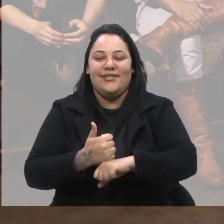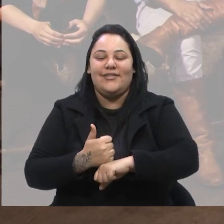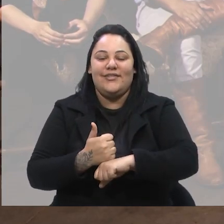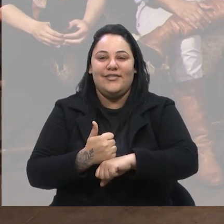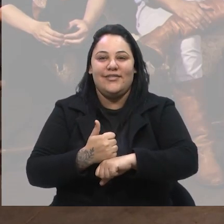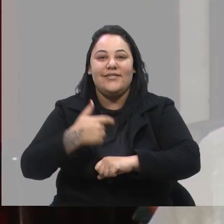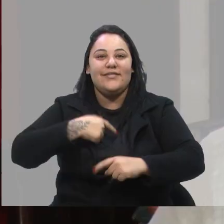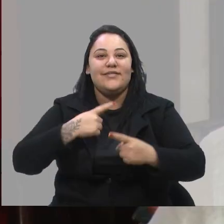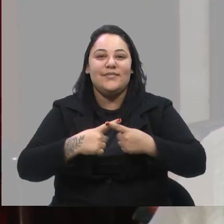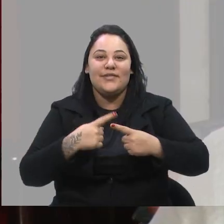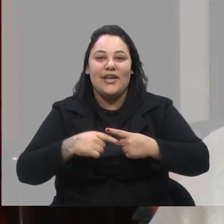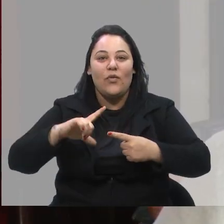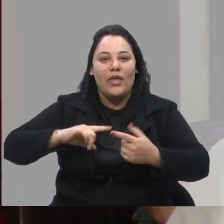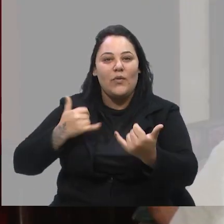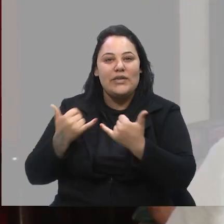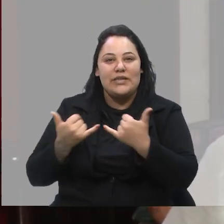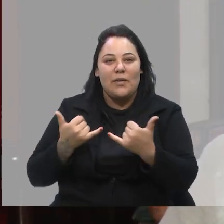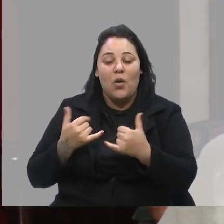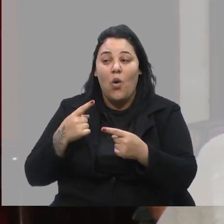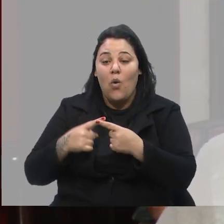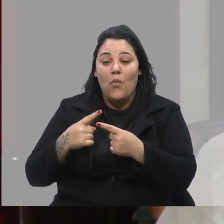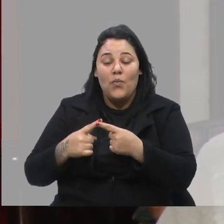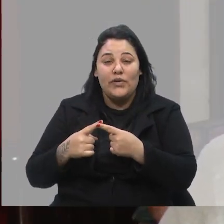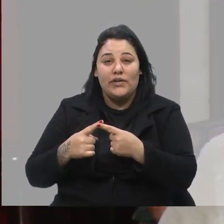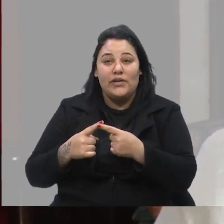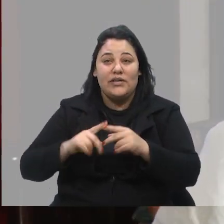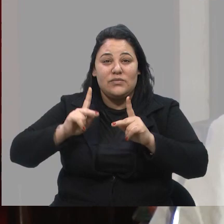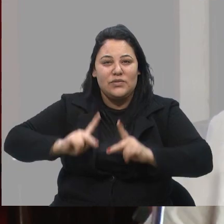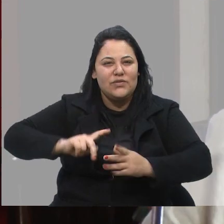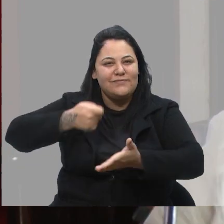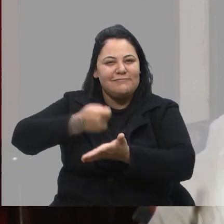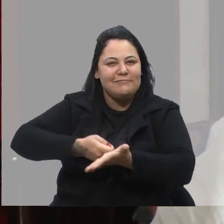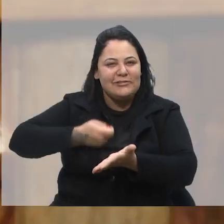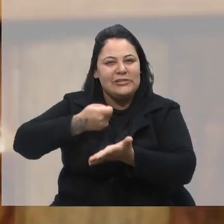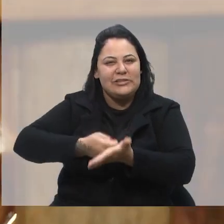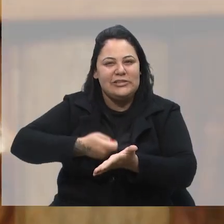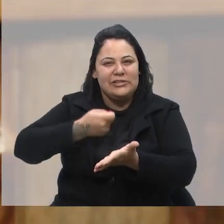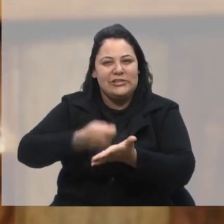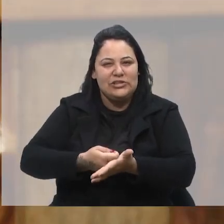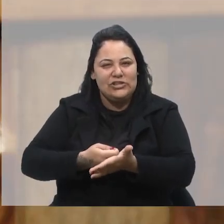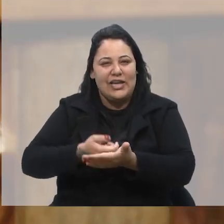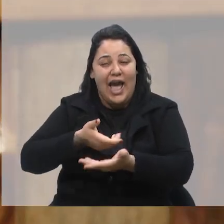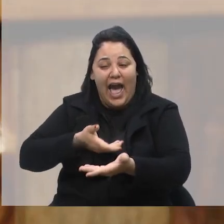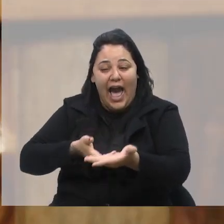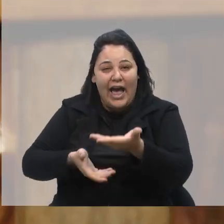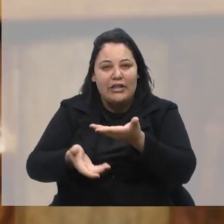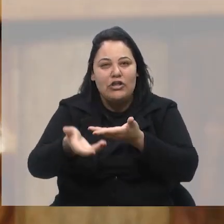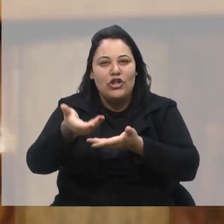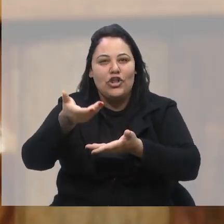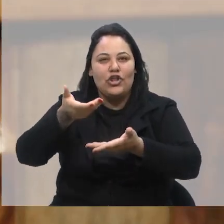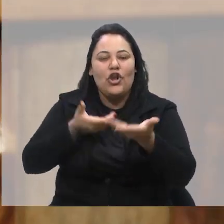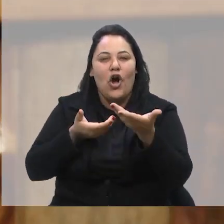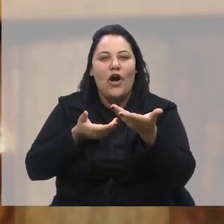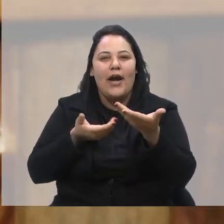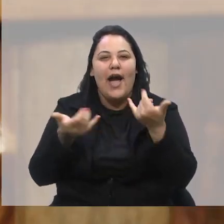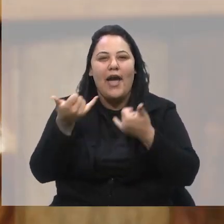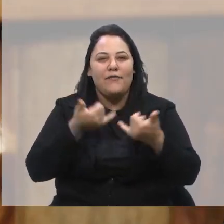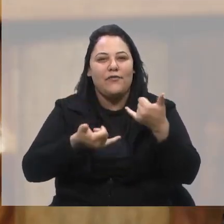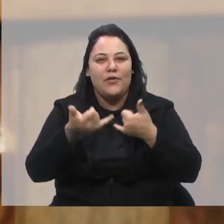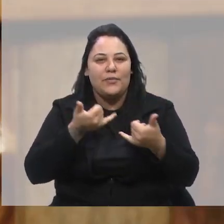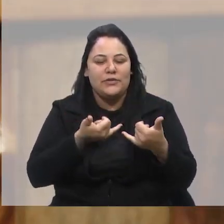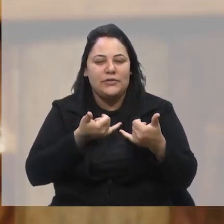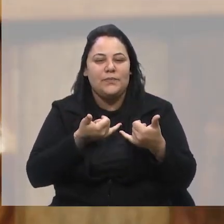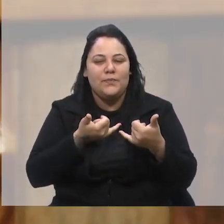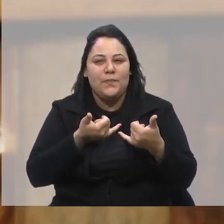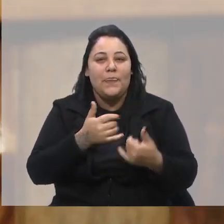exemplo? Uma das pessoas que bate muito nessas teclas entre a transição e informações dessas coisas é o meu grande amigo